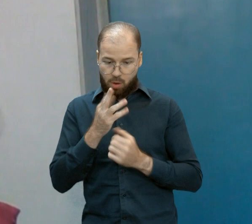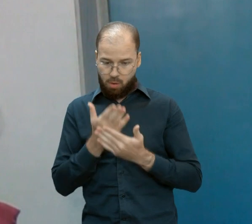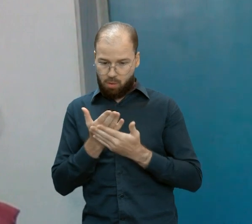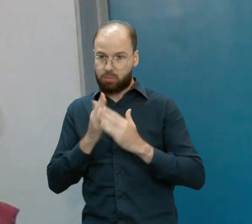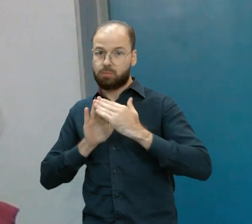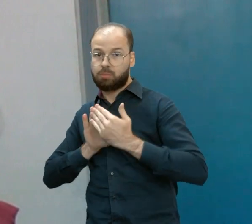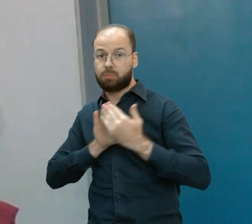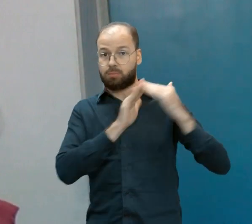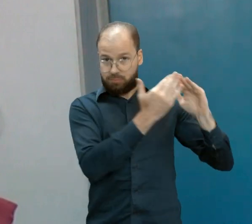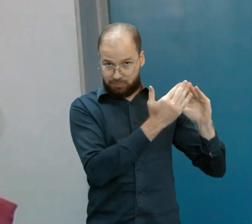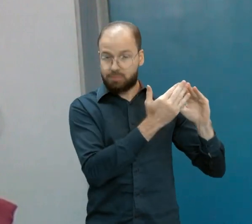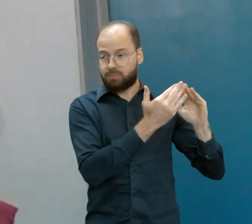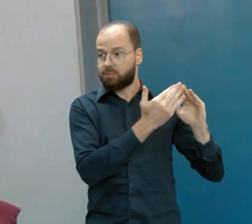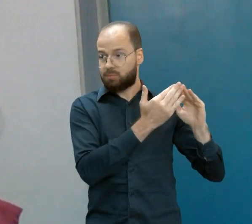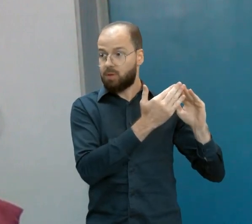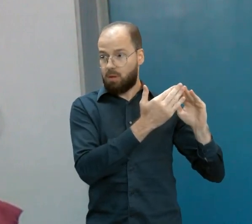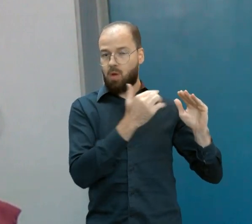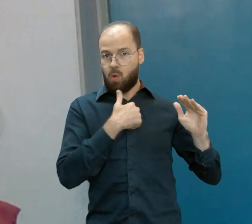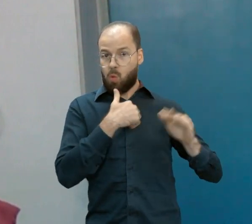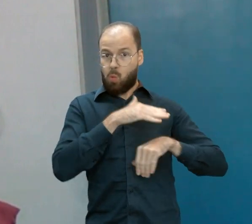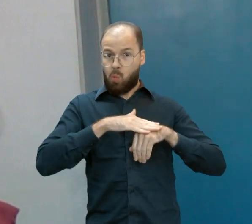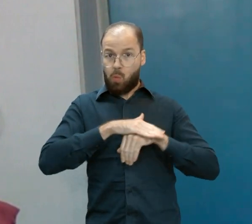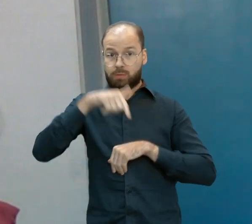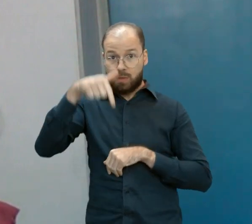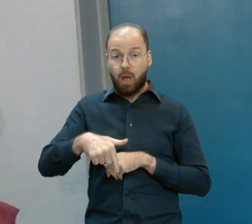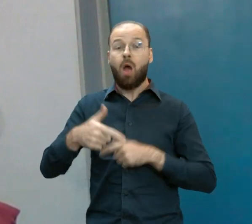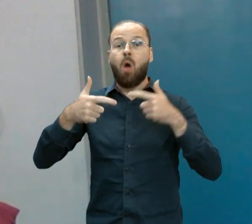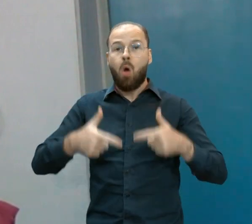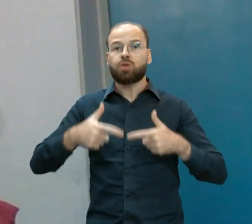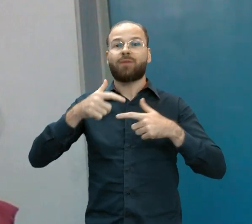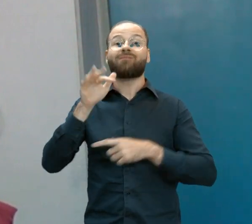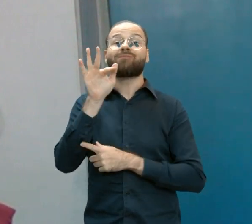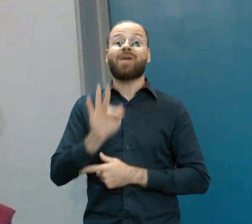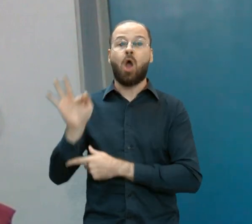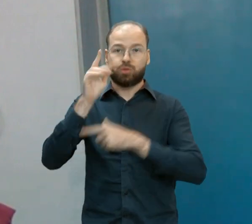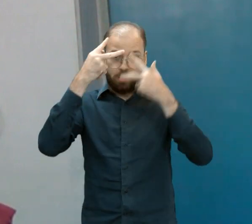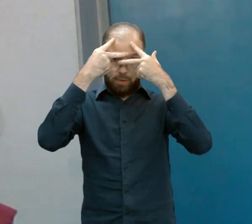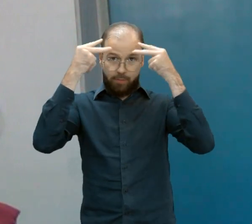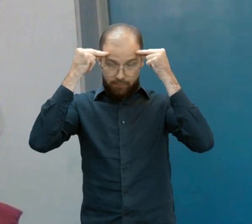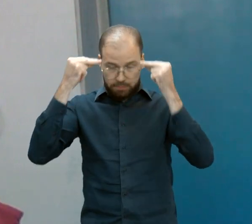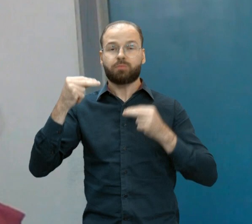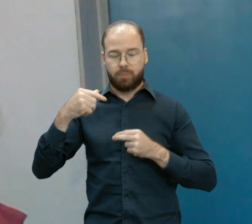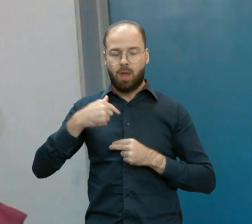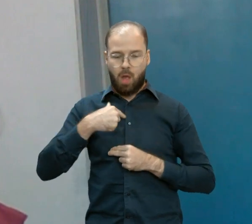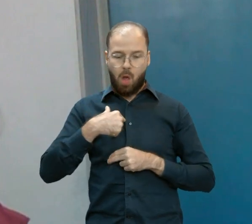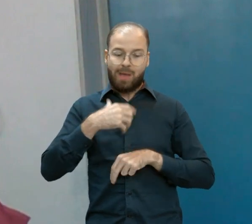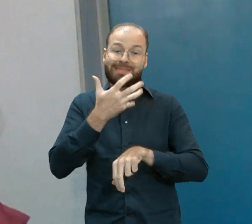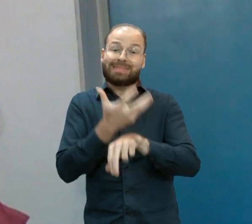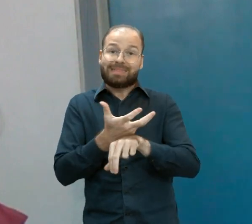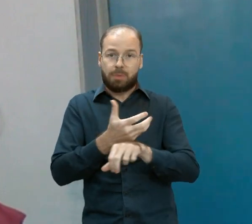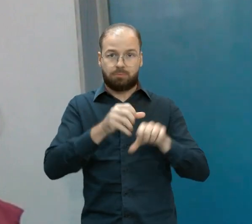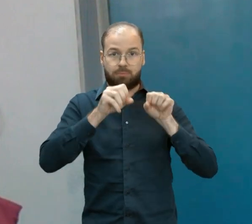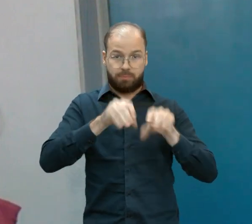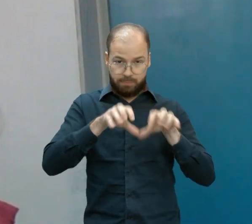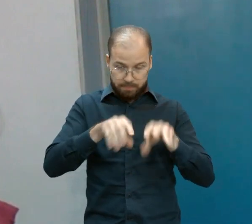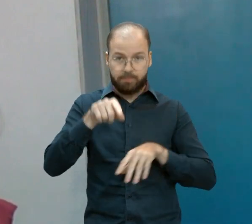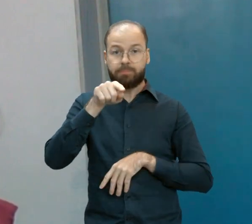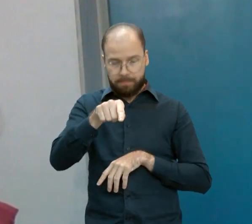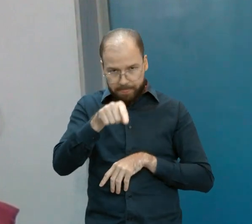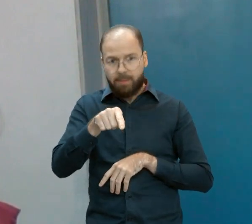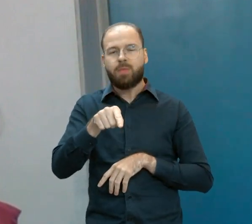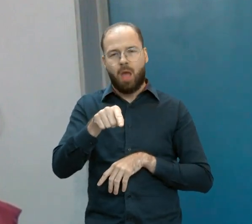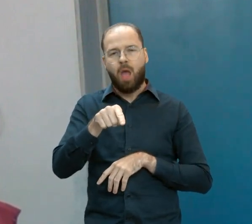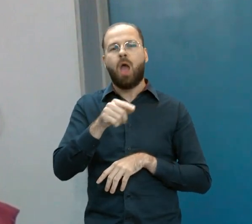iniciei como professora aqui na FEM e eu oferto uma disciplina optativa chamada de Tópicos em Enfermagem e Epidemiologia Social. E durante